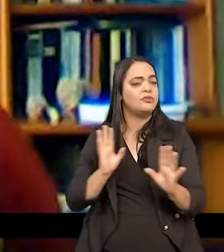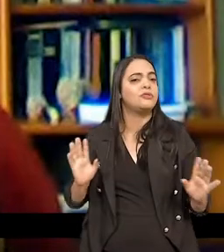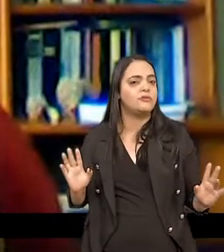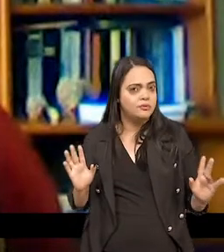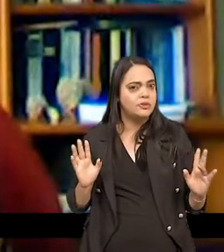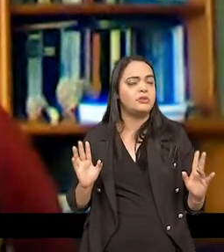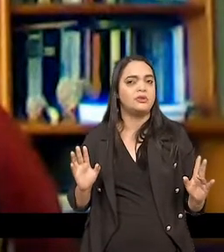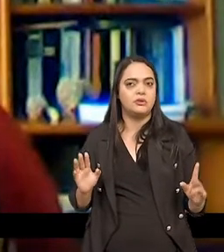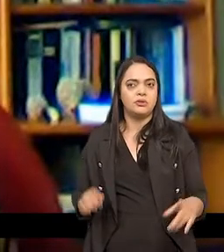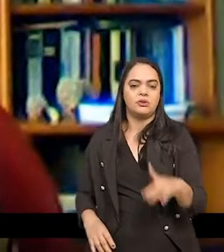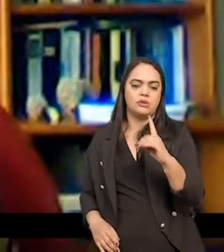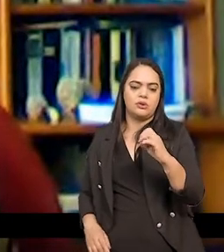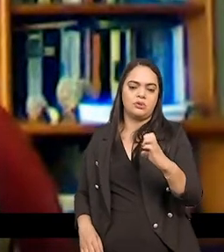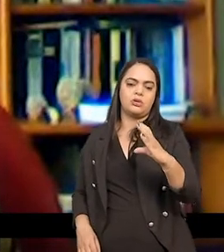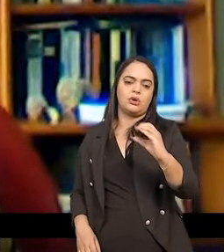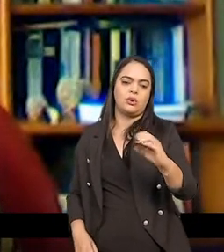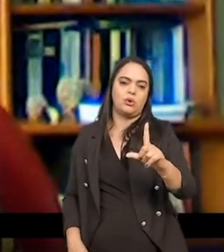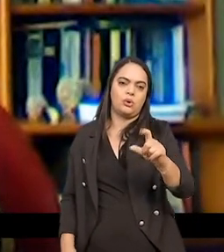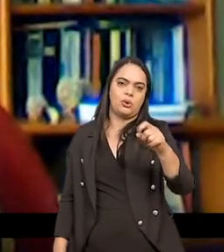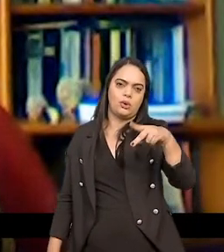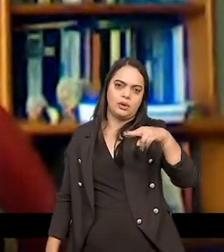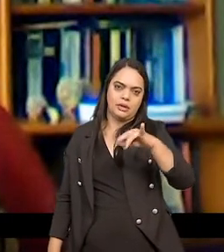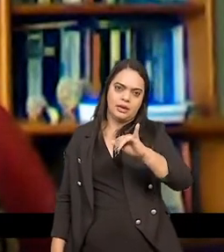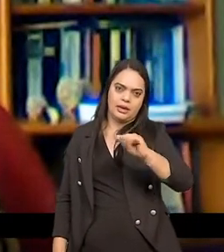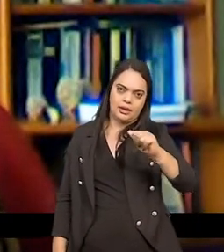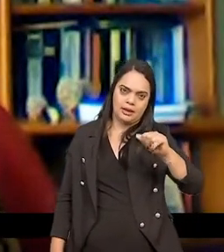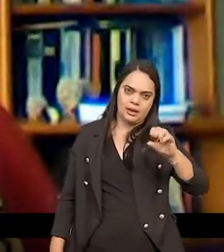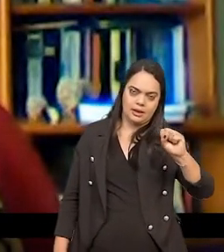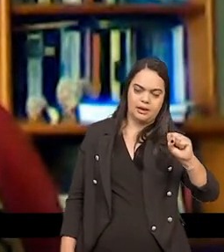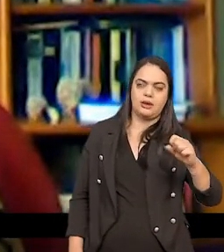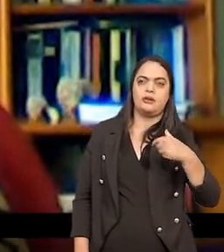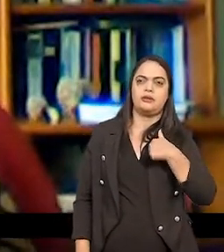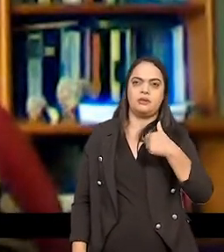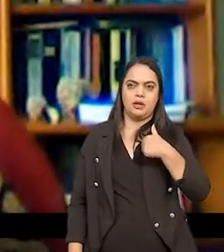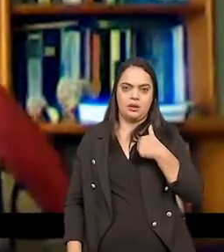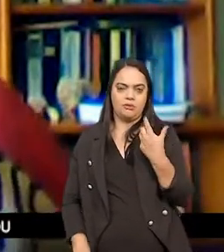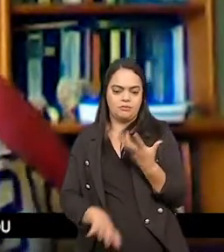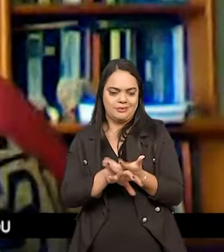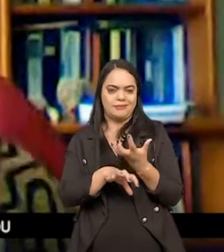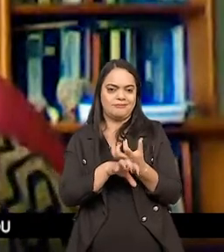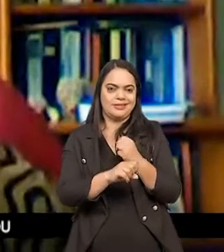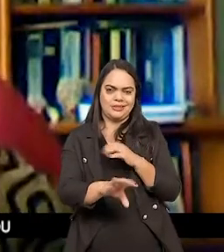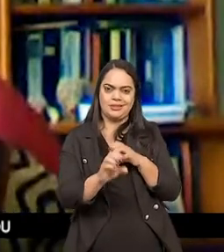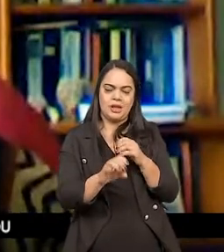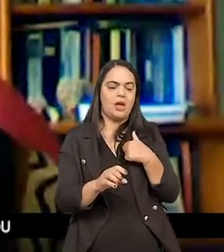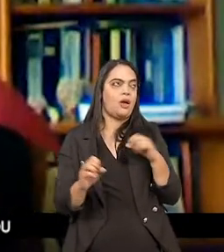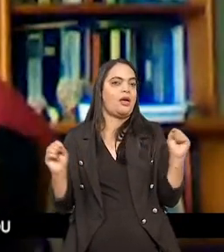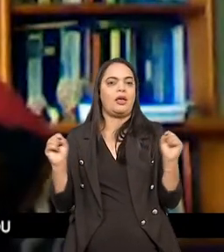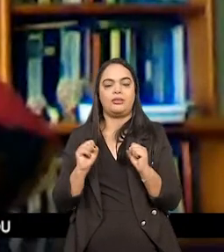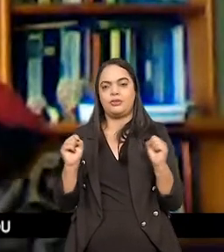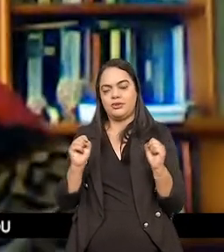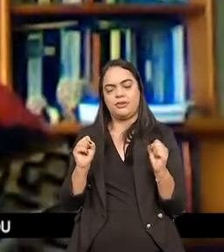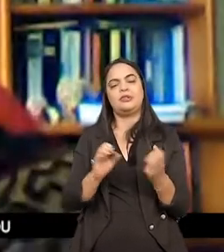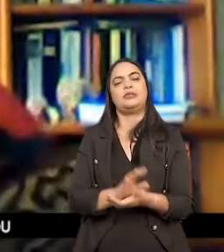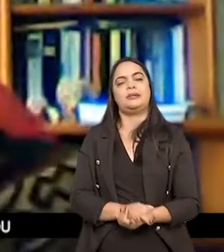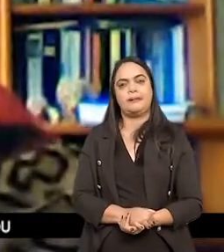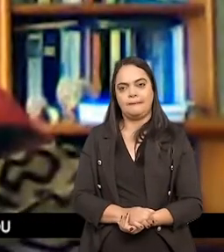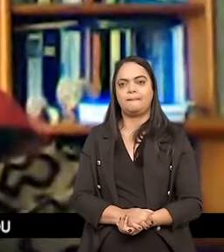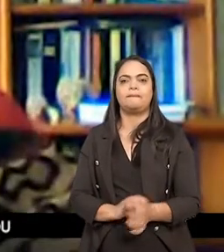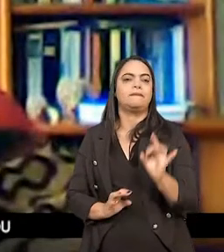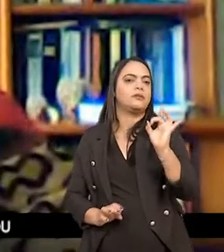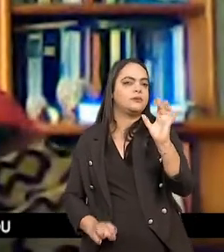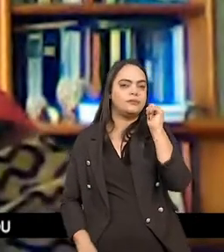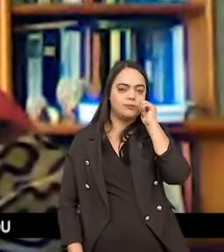decoloniais, que eu dei uma disciplina agora, adorei, ter dado essa disciplina, que eu só das